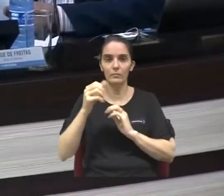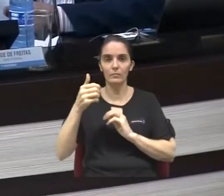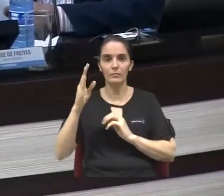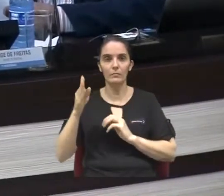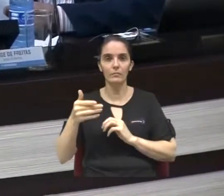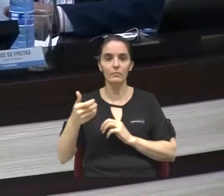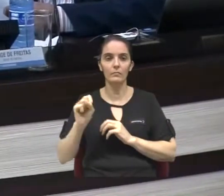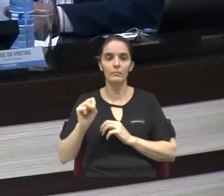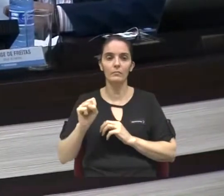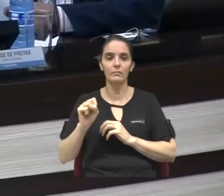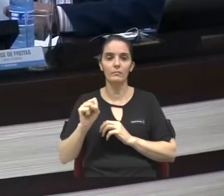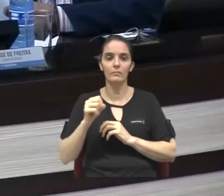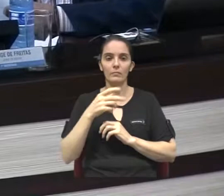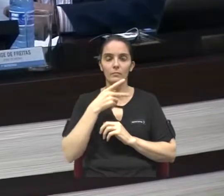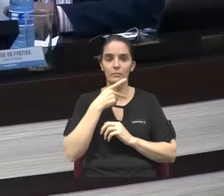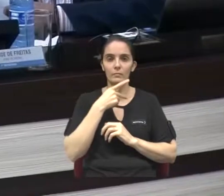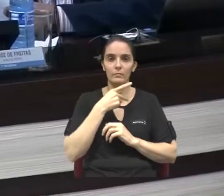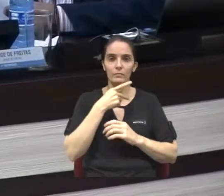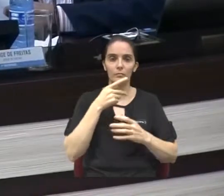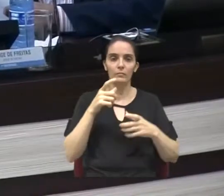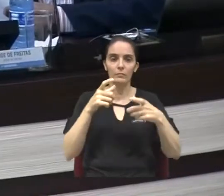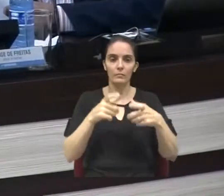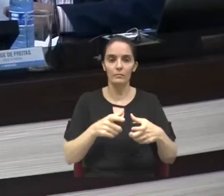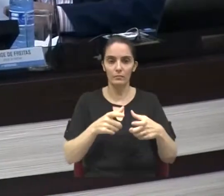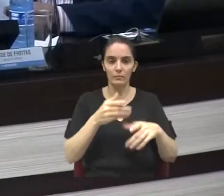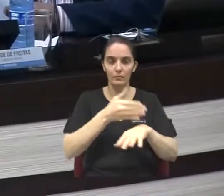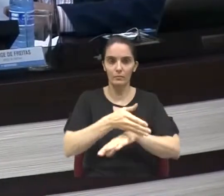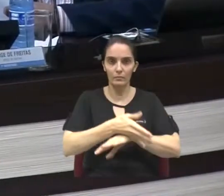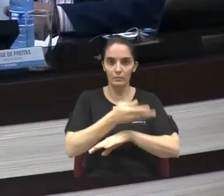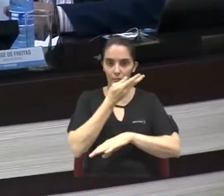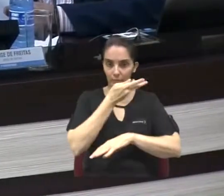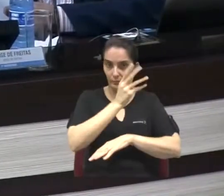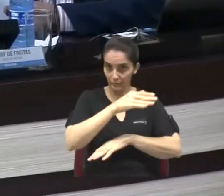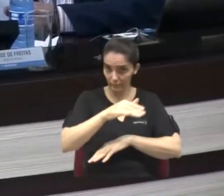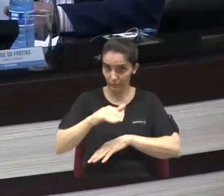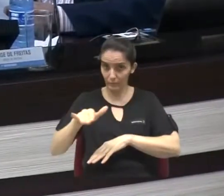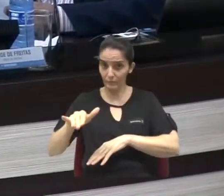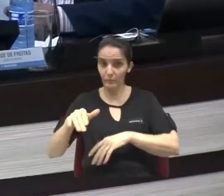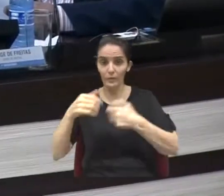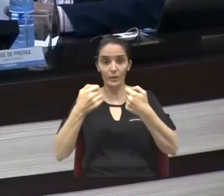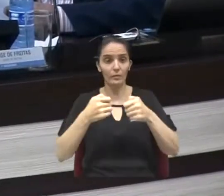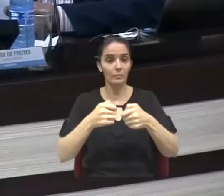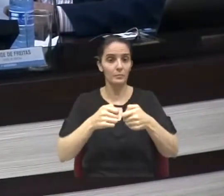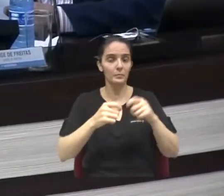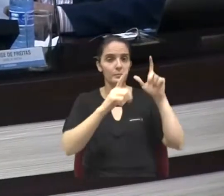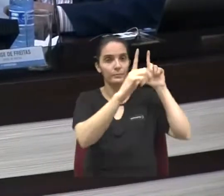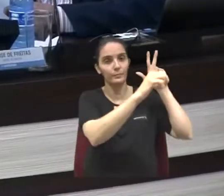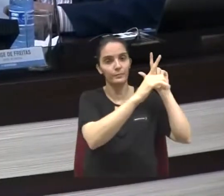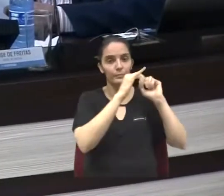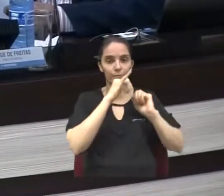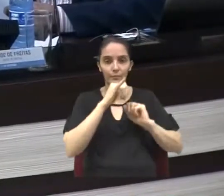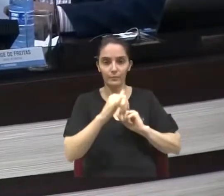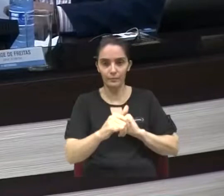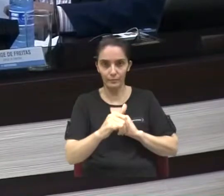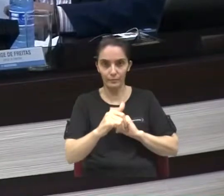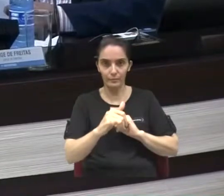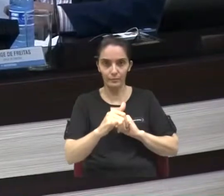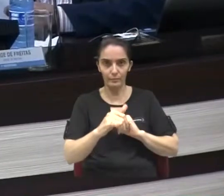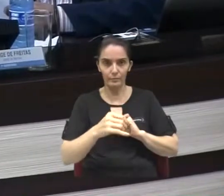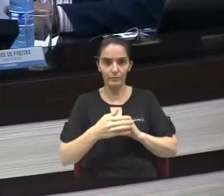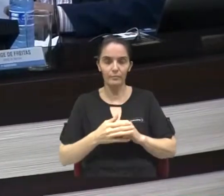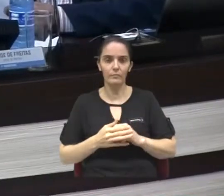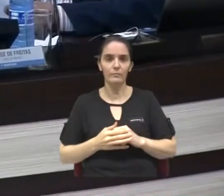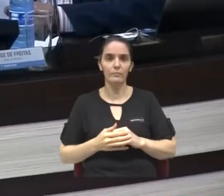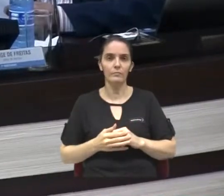101/2018, que dispõe sobre a inclusão em locais de frequência infantil placa referente à denúncia de crime